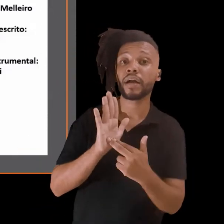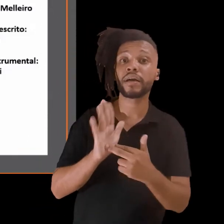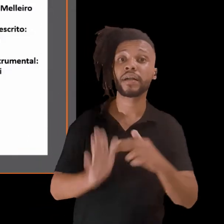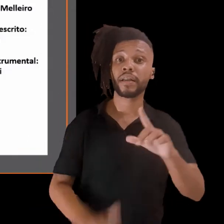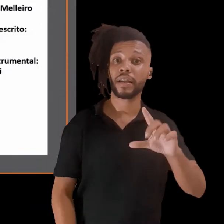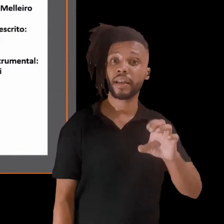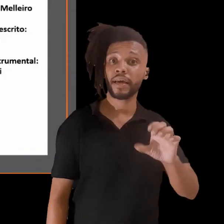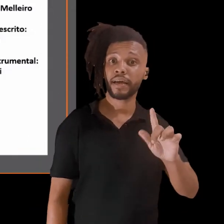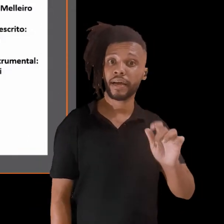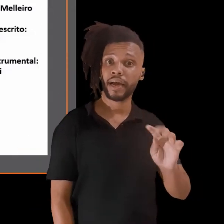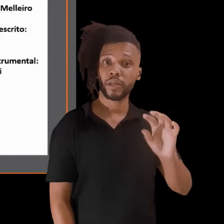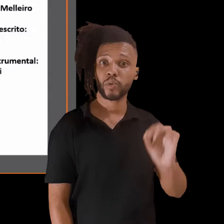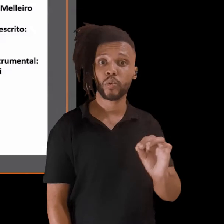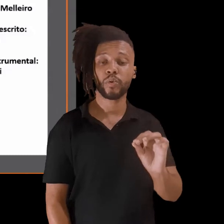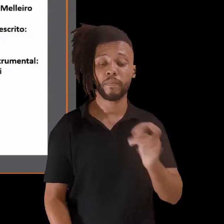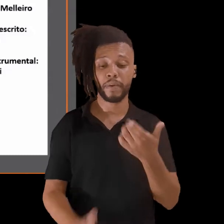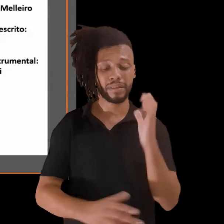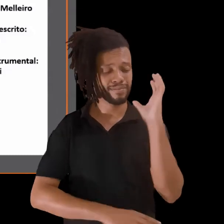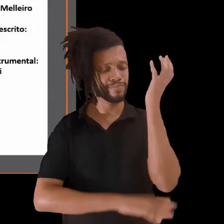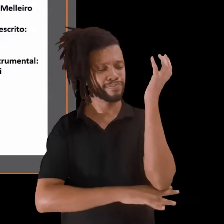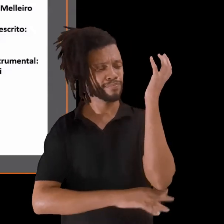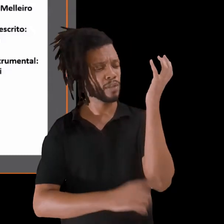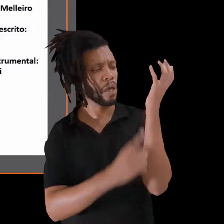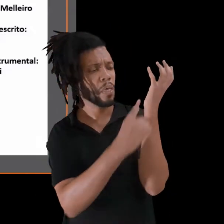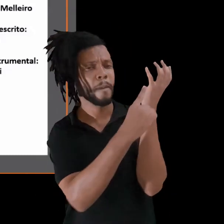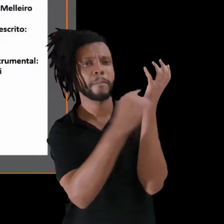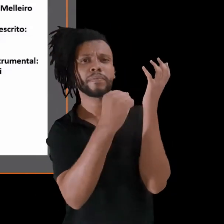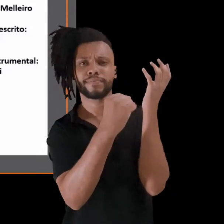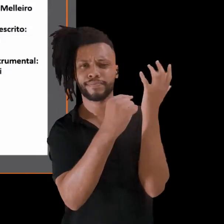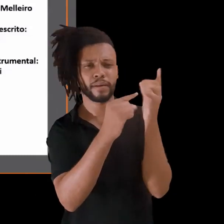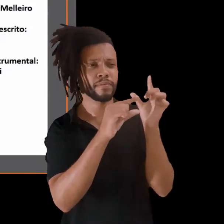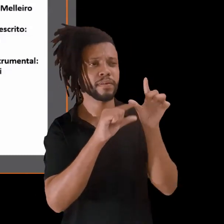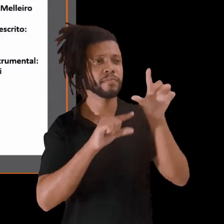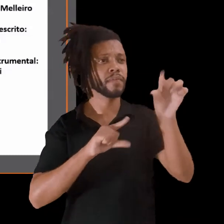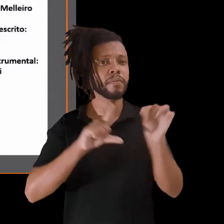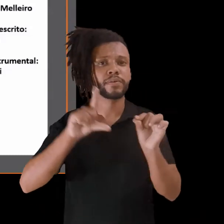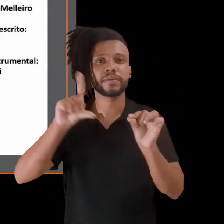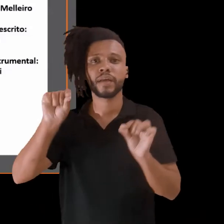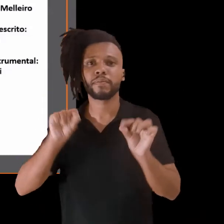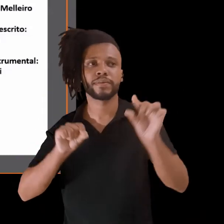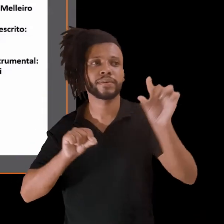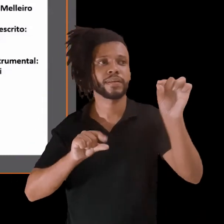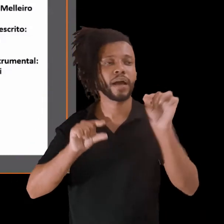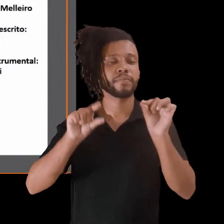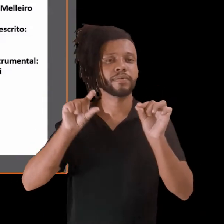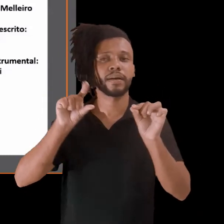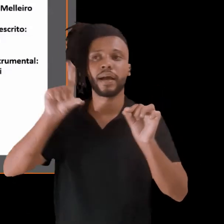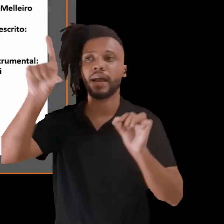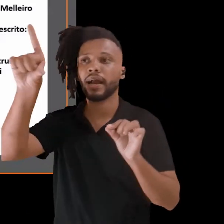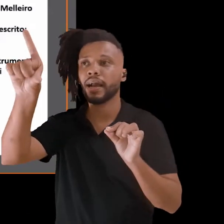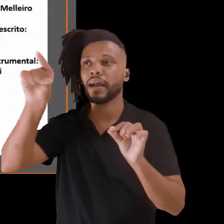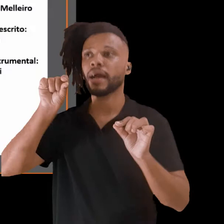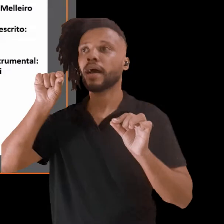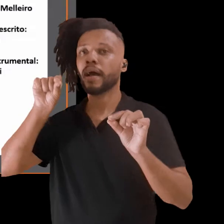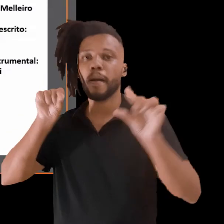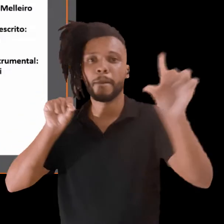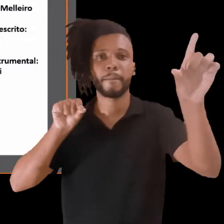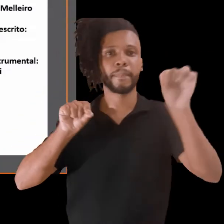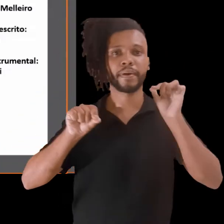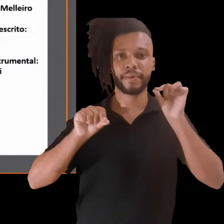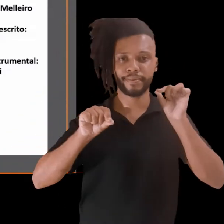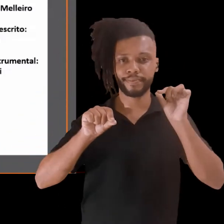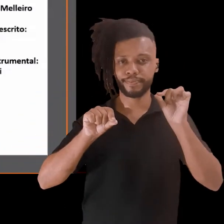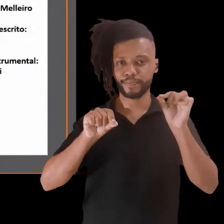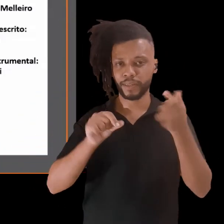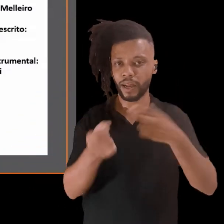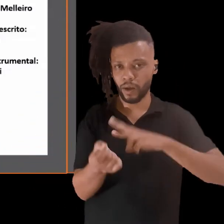a jabuticaba do tronco da árvore. Jabuti, jabuti, jabuti, jabuticaba.